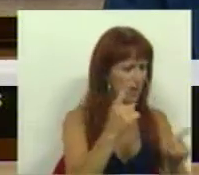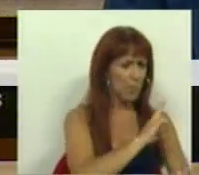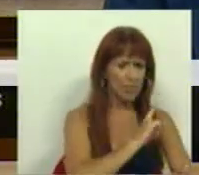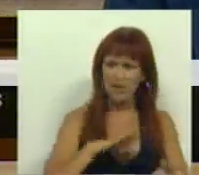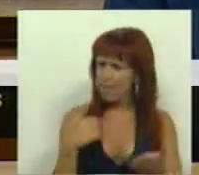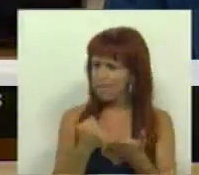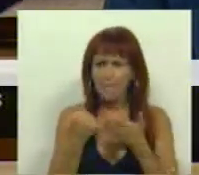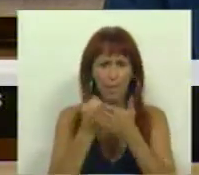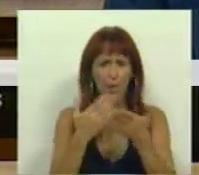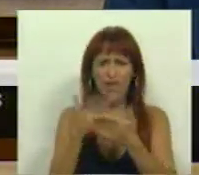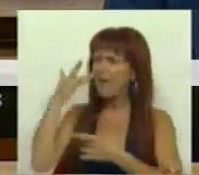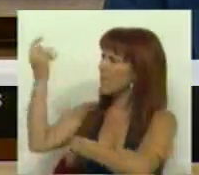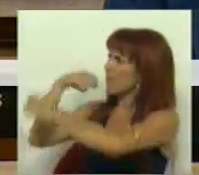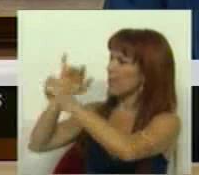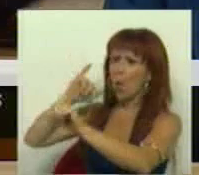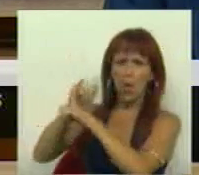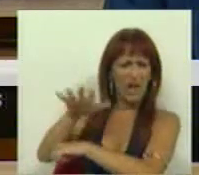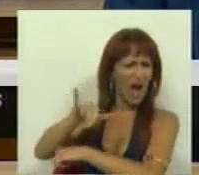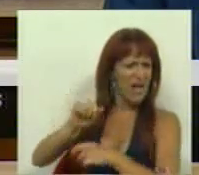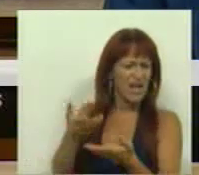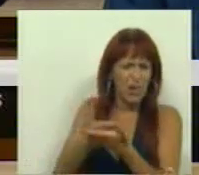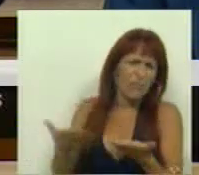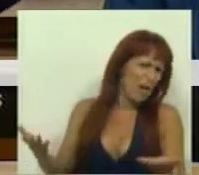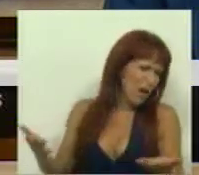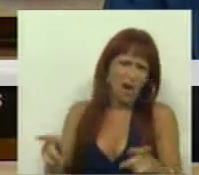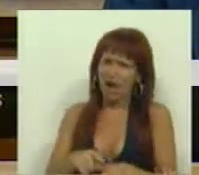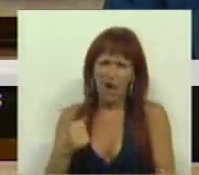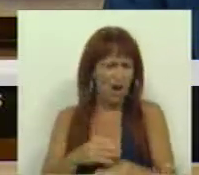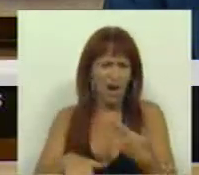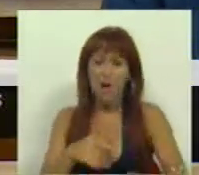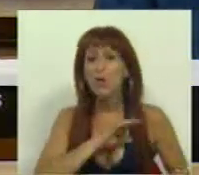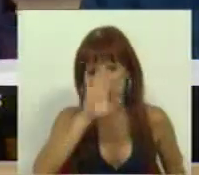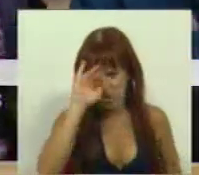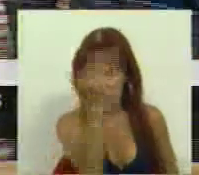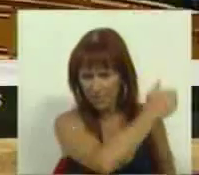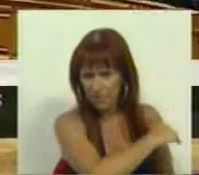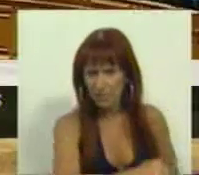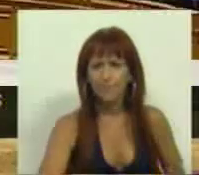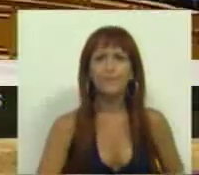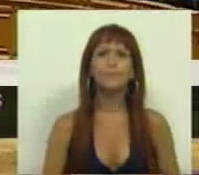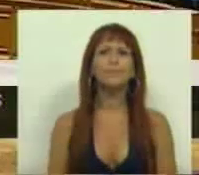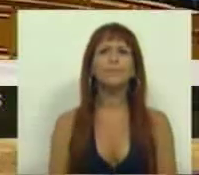vão apoiar as exportações ou qualquer outra área da economia Isso não funciona e os senhores